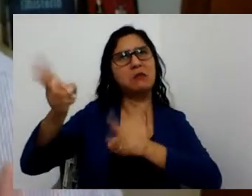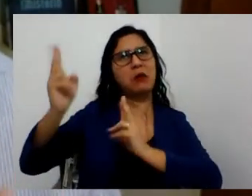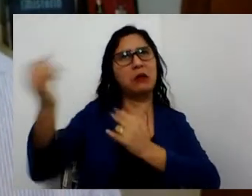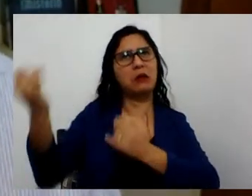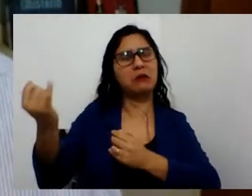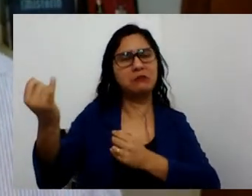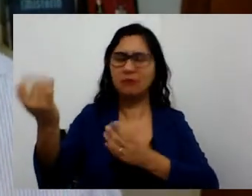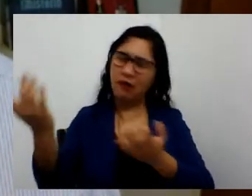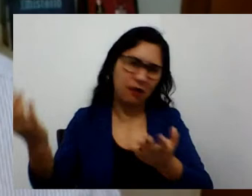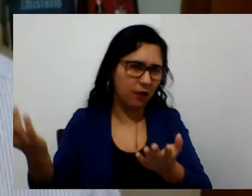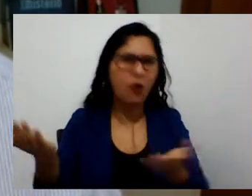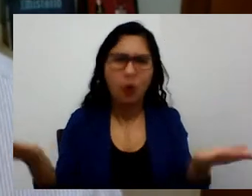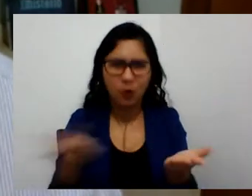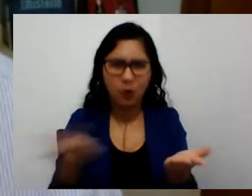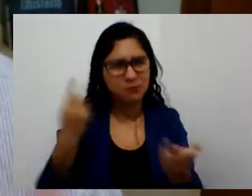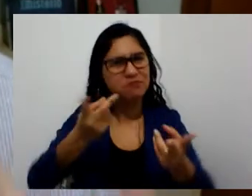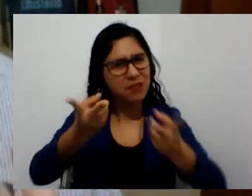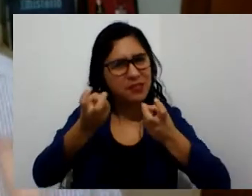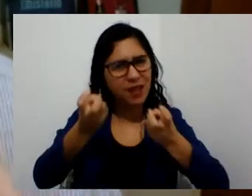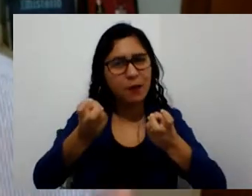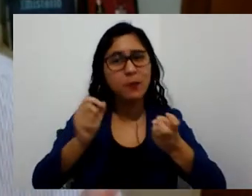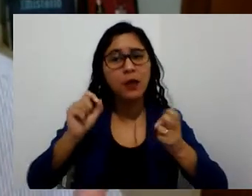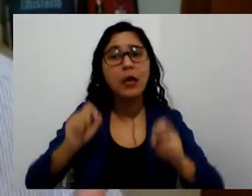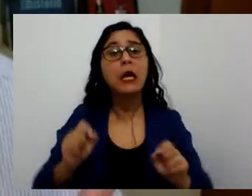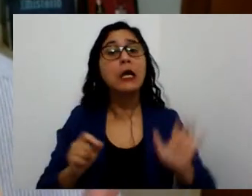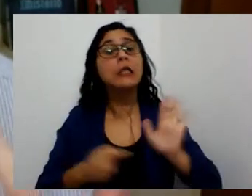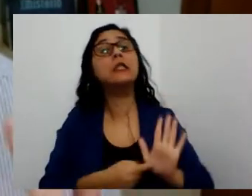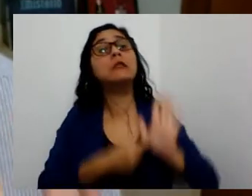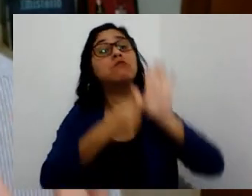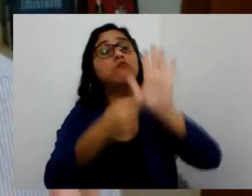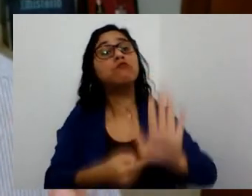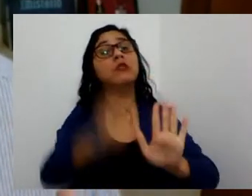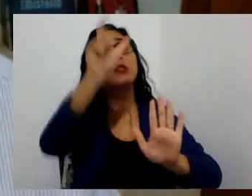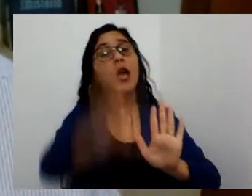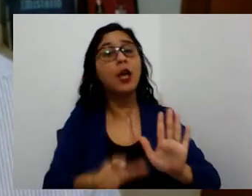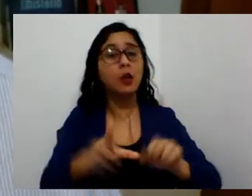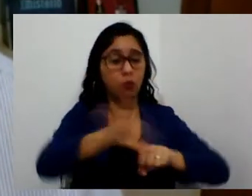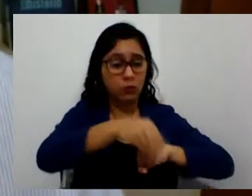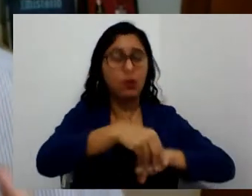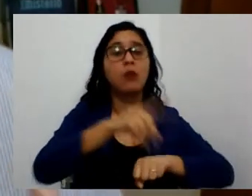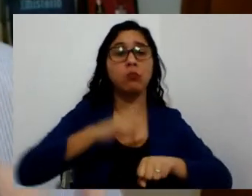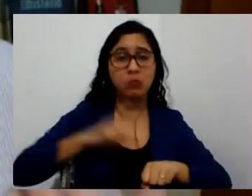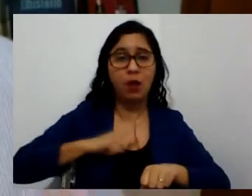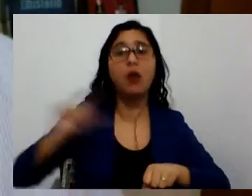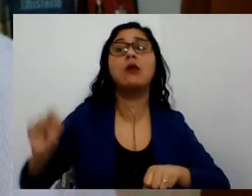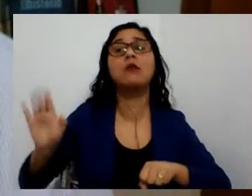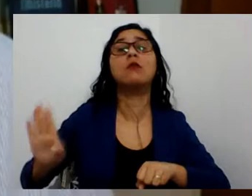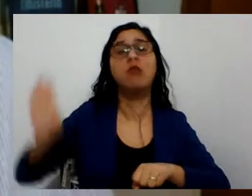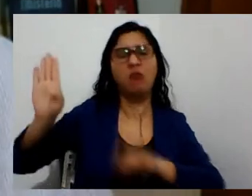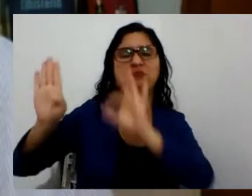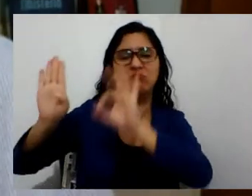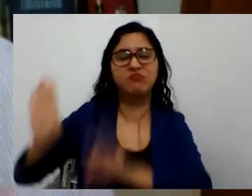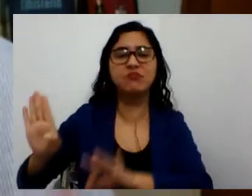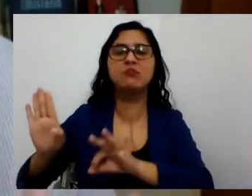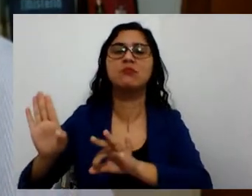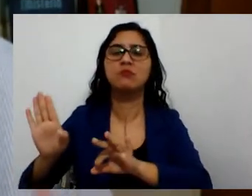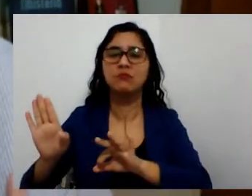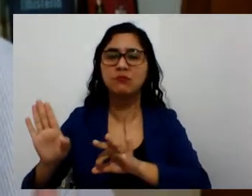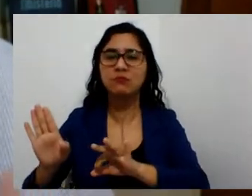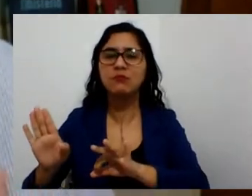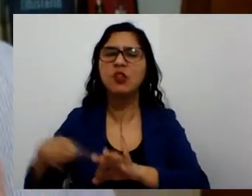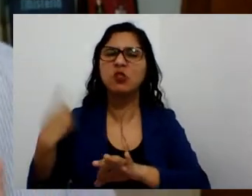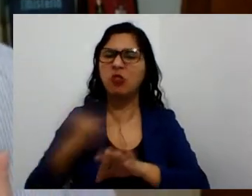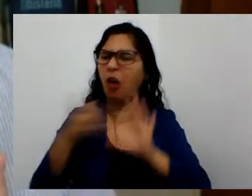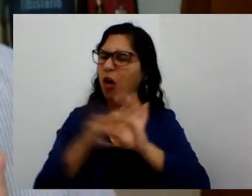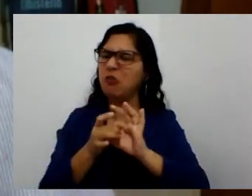que hoje aqui no debate, quem exatamente tem conhecimento, quem exatamente tem, que a gente traz aqui com toda a liberdade